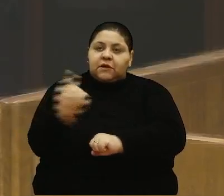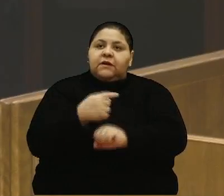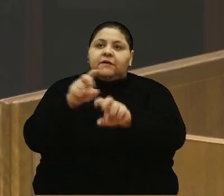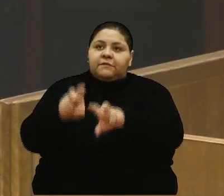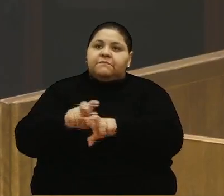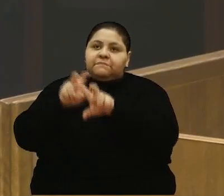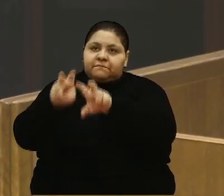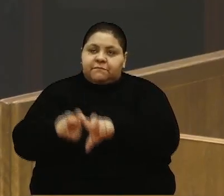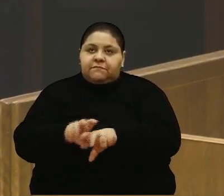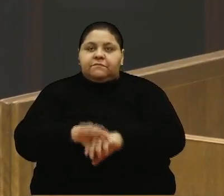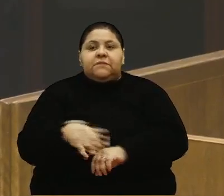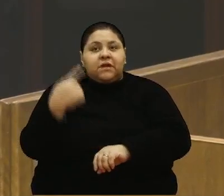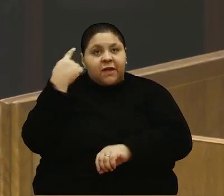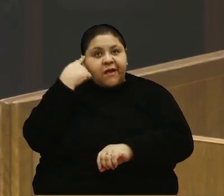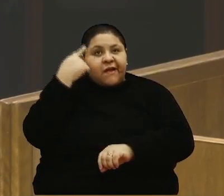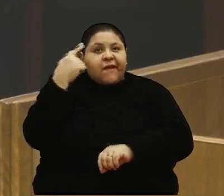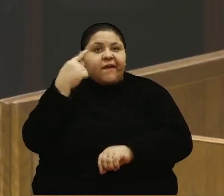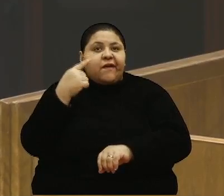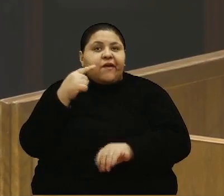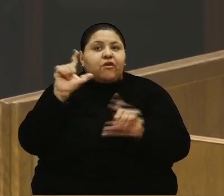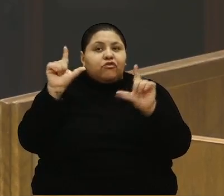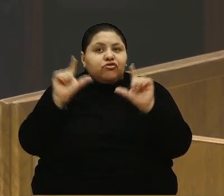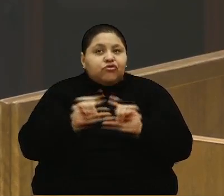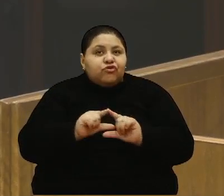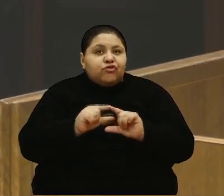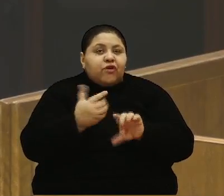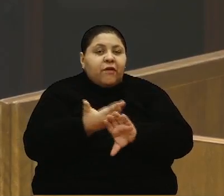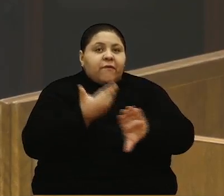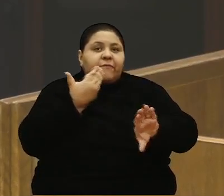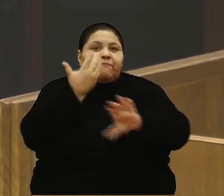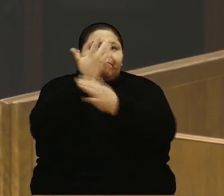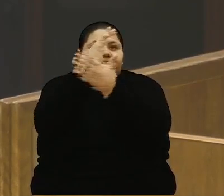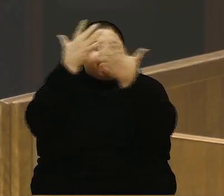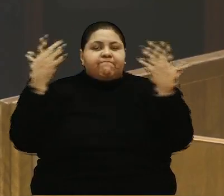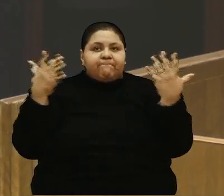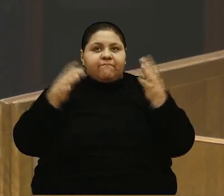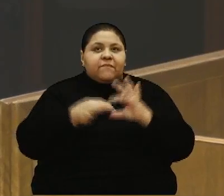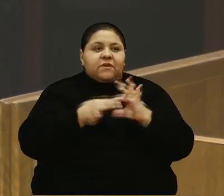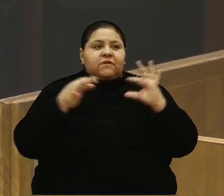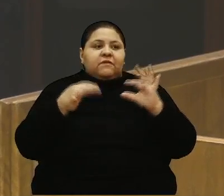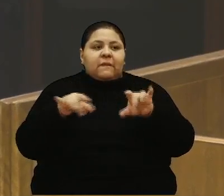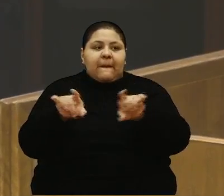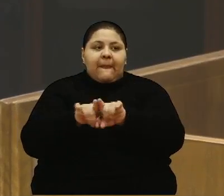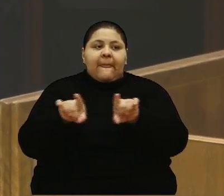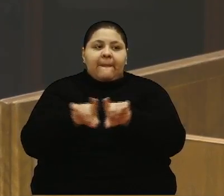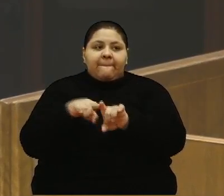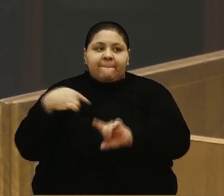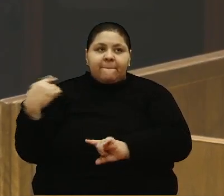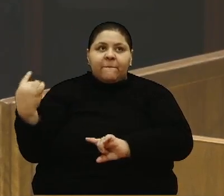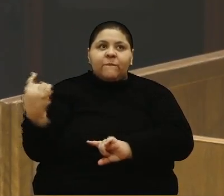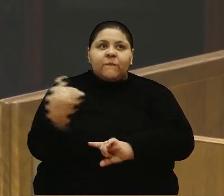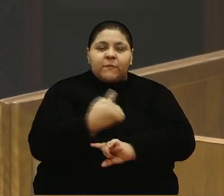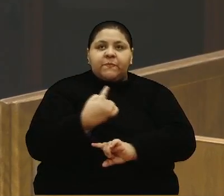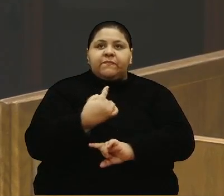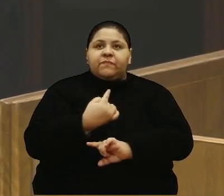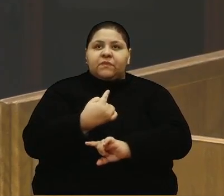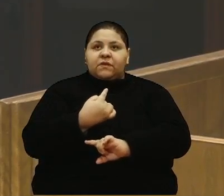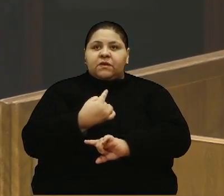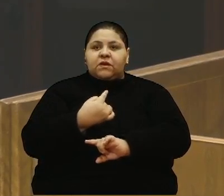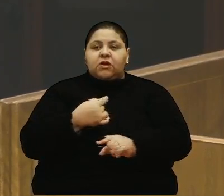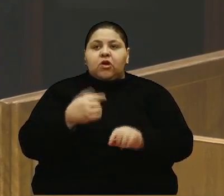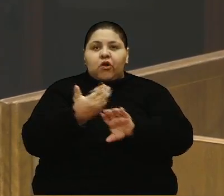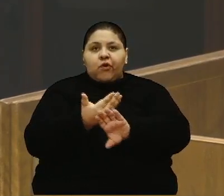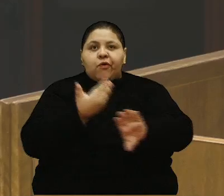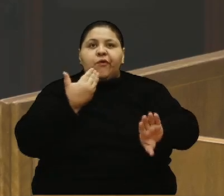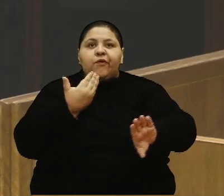agricultor. A ideia de simplificar o licenciamento ambiental e permitir modalidades de autolicenciamento ou